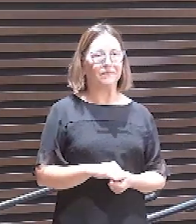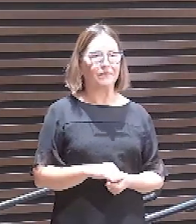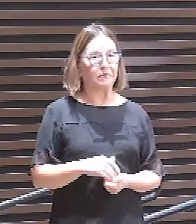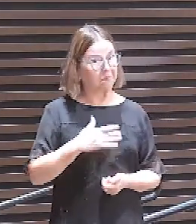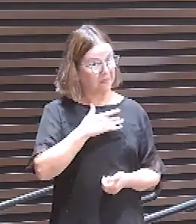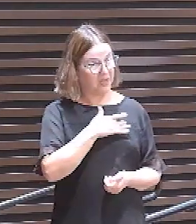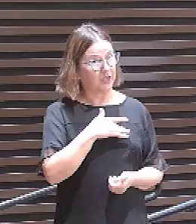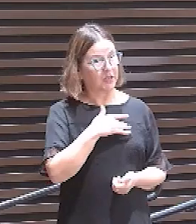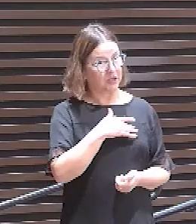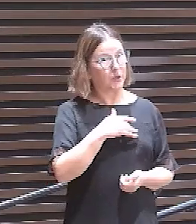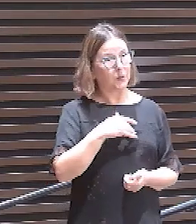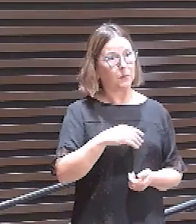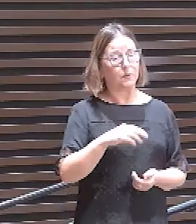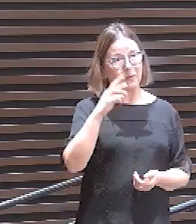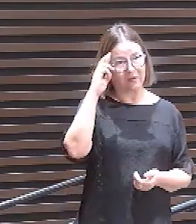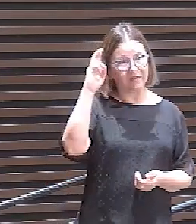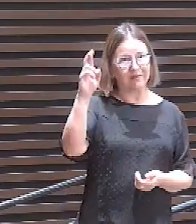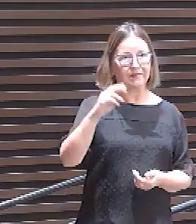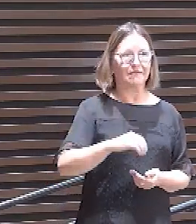Misericórdia, Senhor.